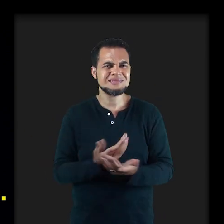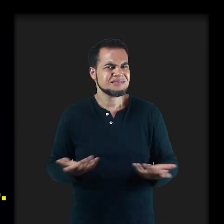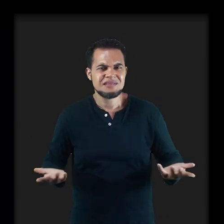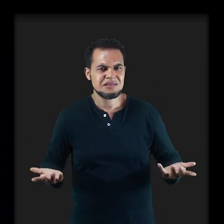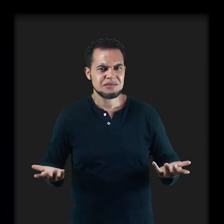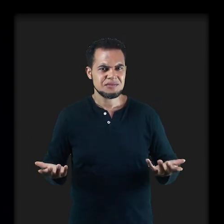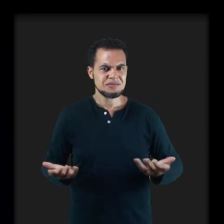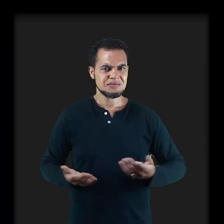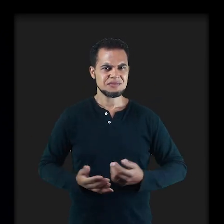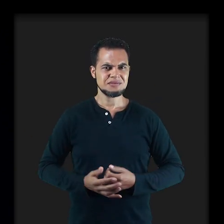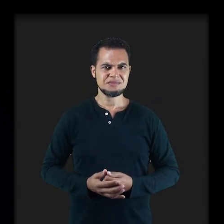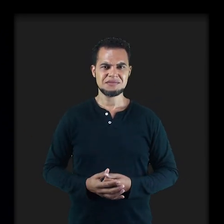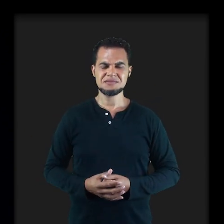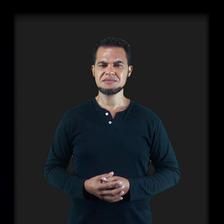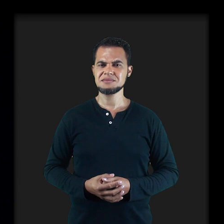acontecendo.